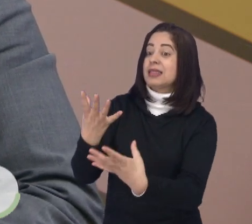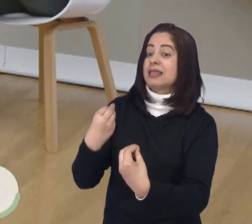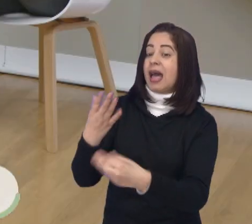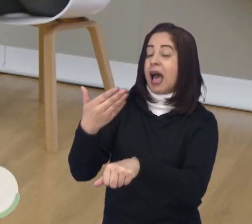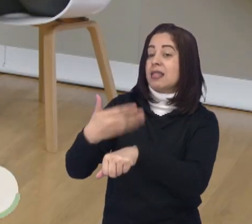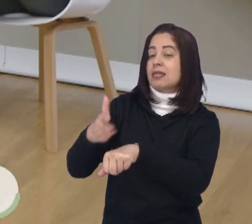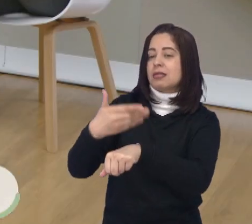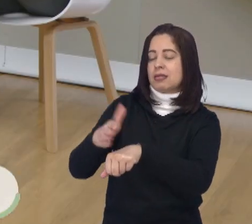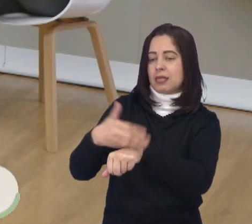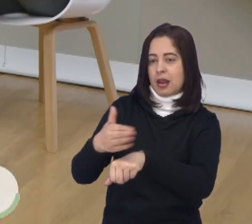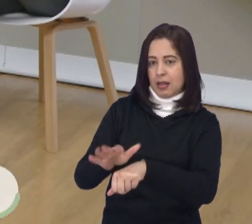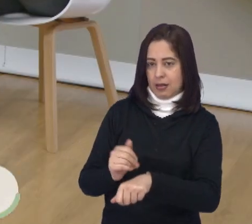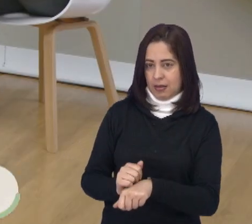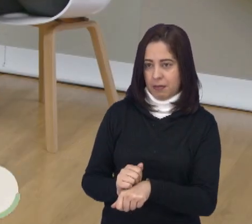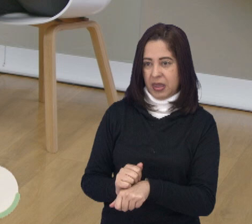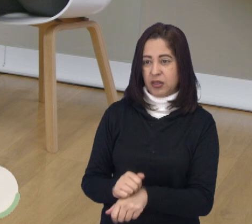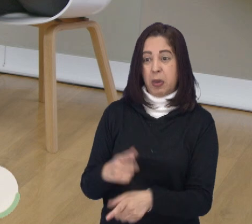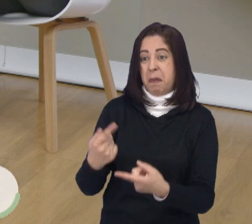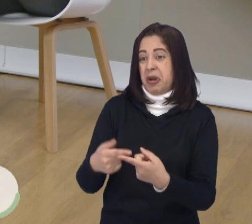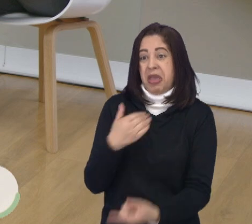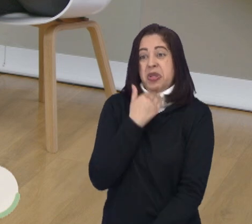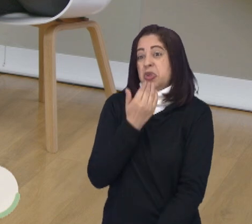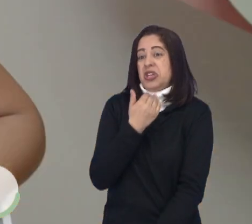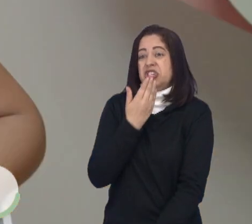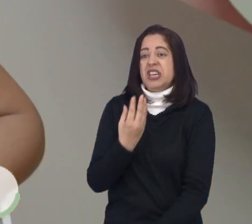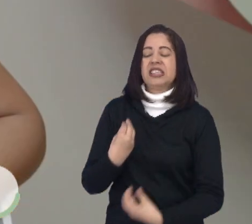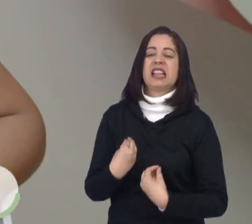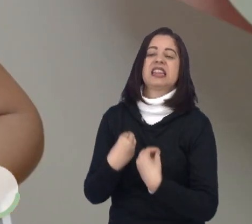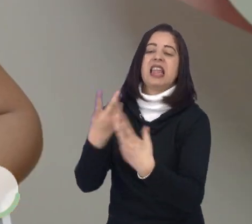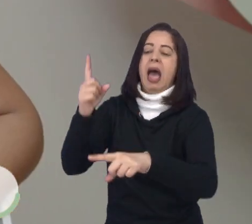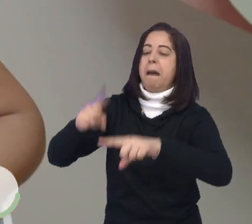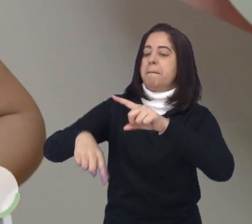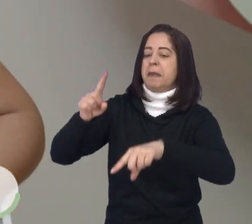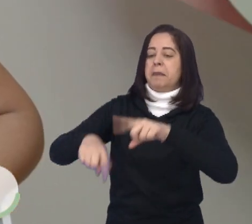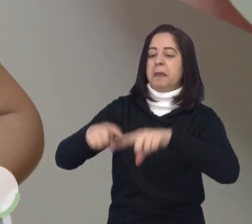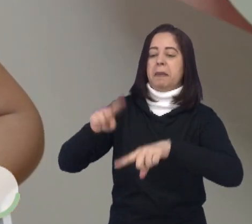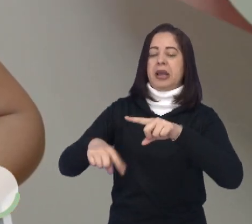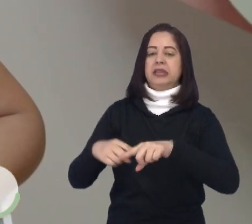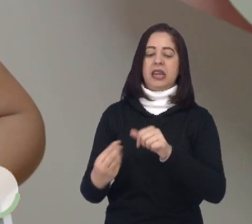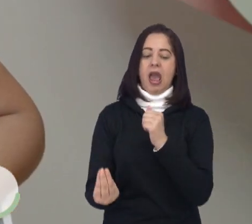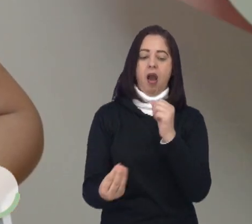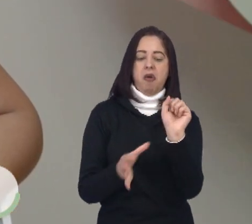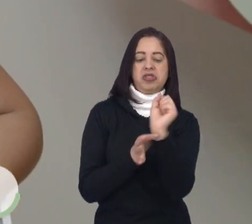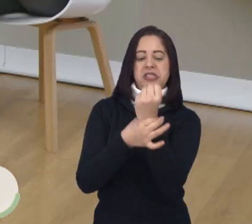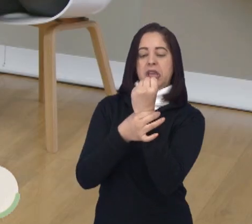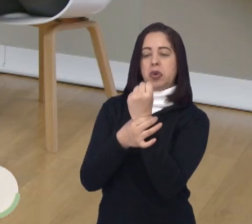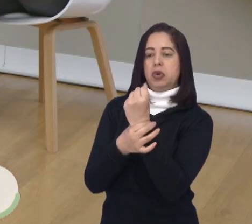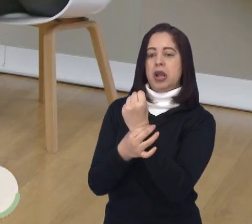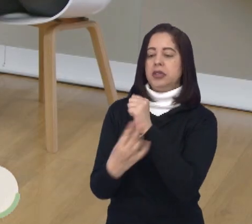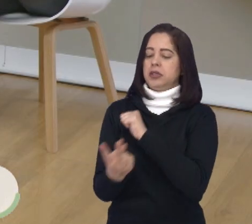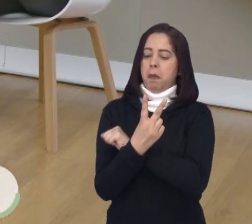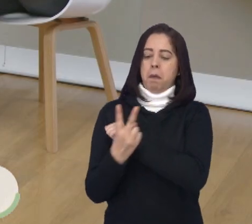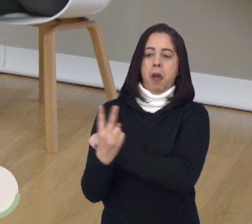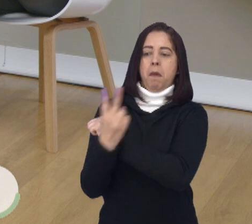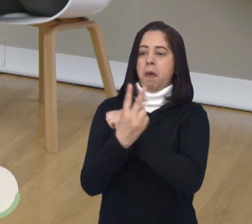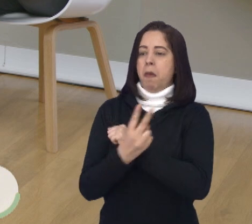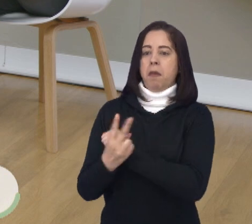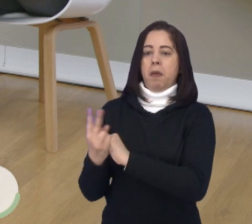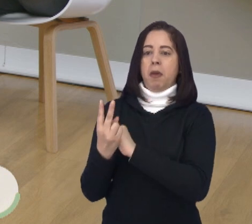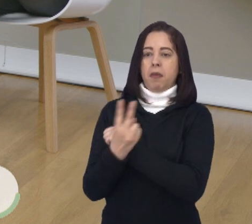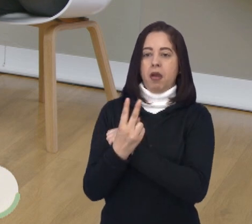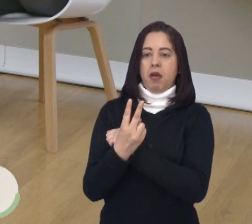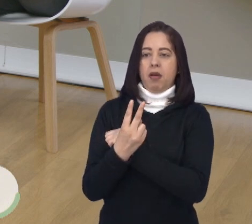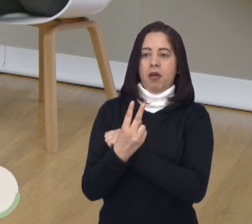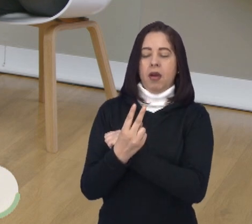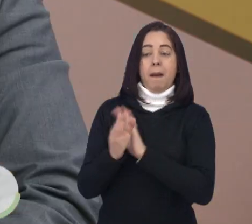Nada adianta você fornecer o EPI, você treinar, se o colaborador não tem a consciência que aquele equipamento vai proteger a saúde